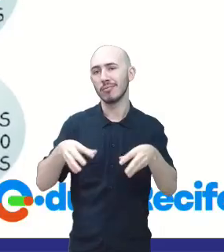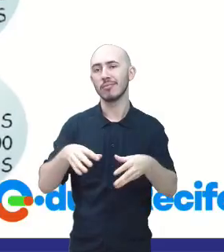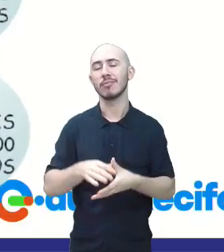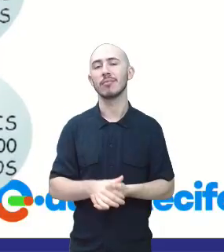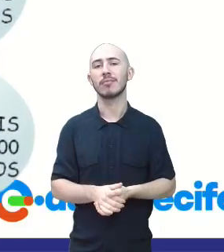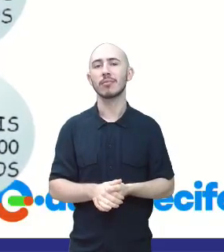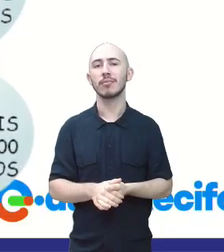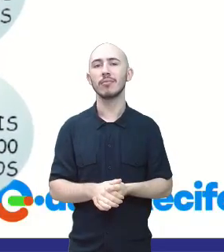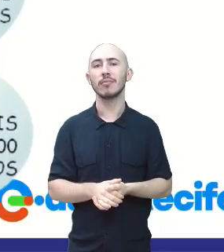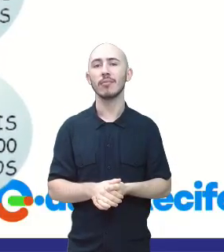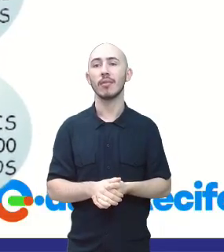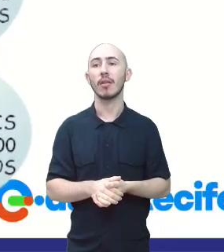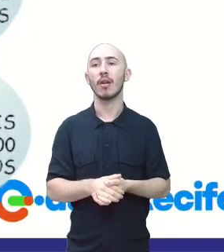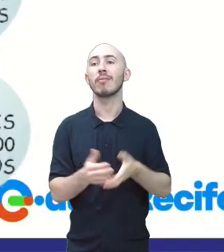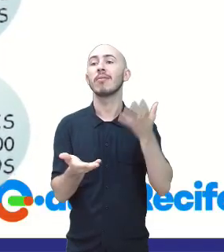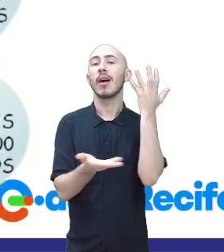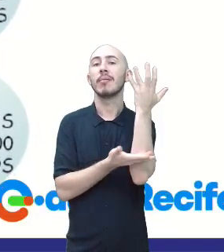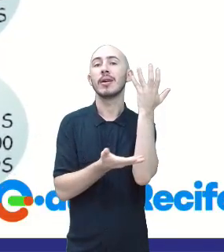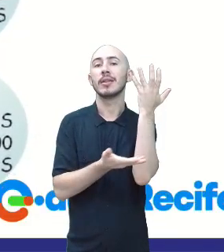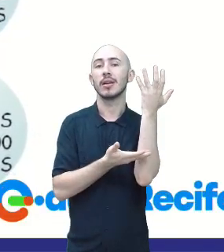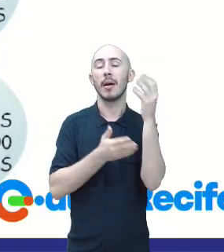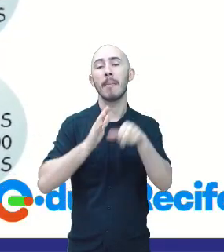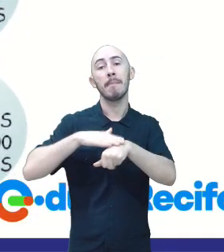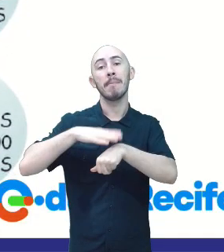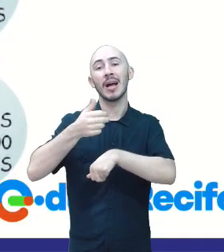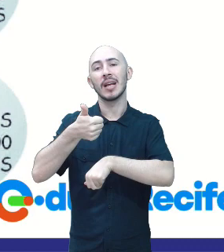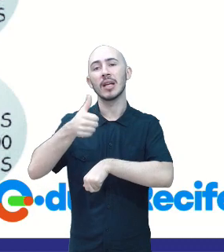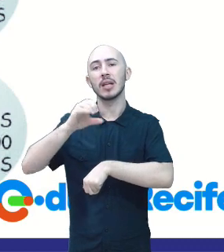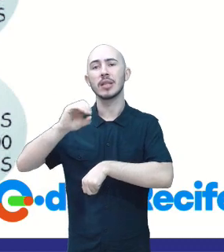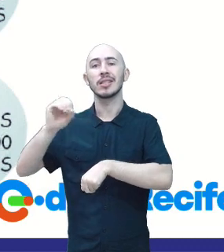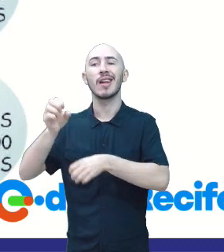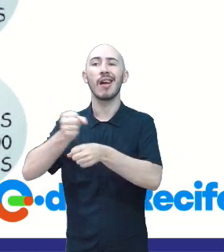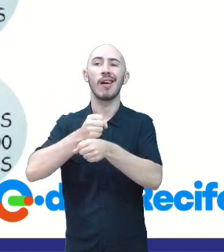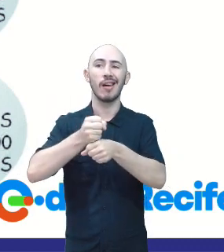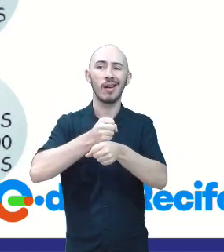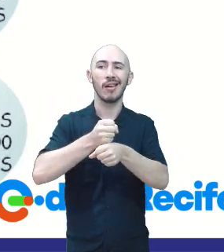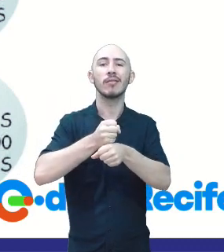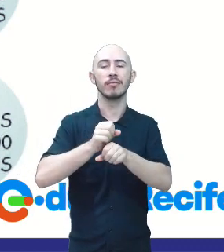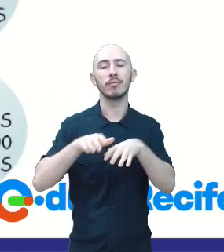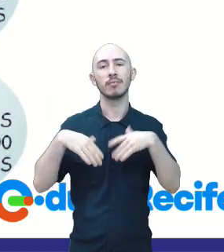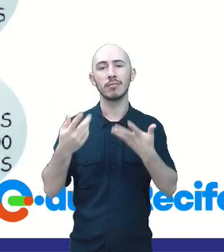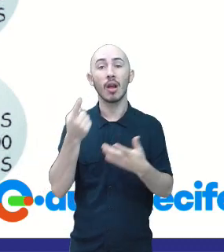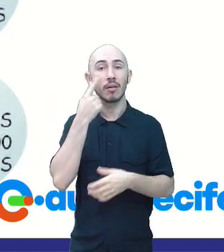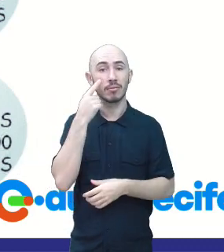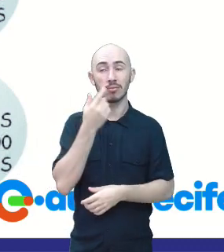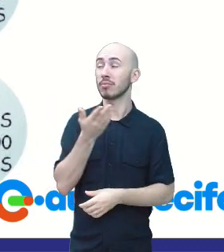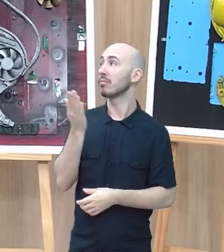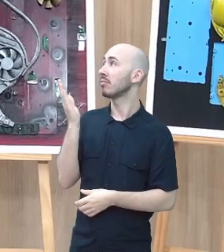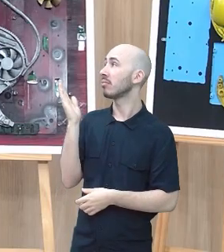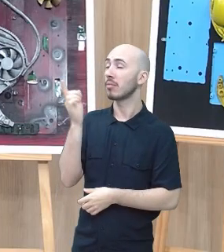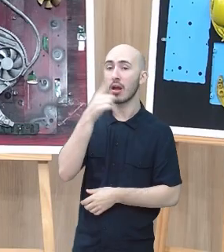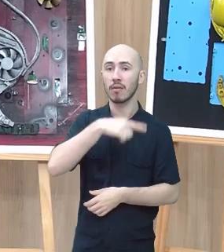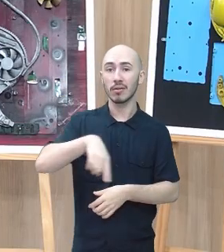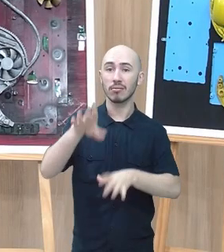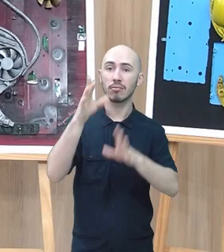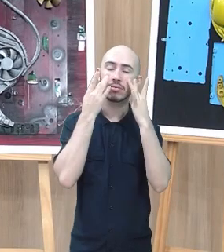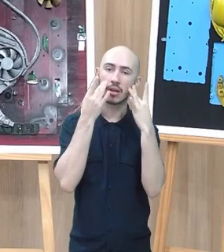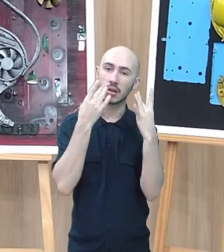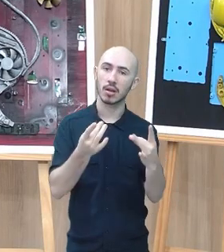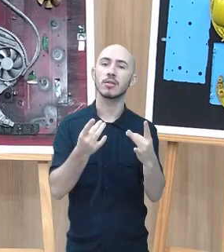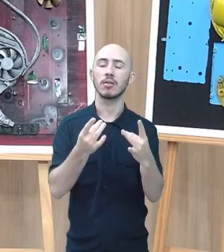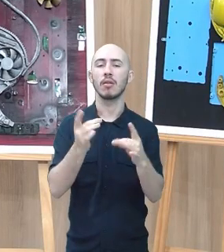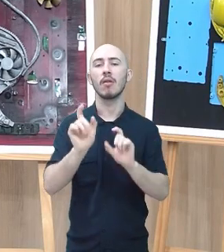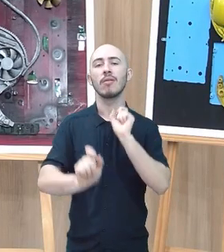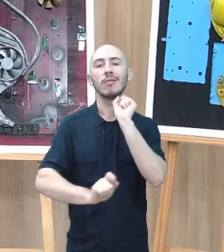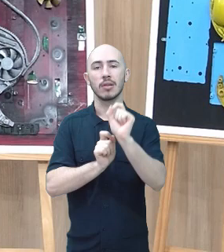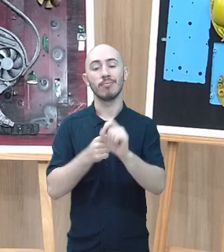E a madeira, mais de 100 anos. Eu quis trazer esse gráfico aí, né, com alguns dados para alertar, né, chamar a atenção